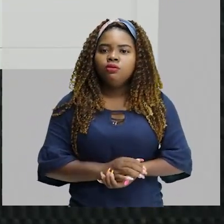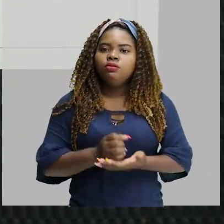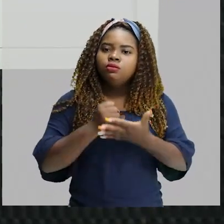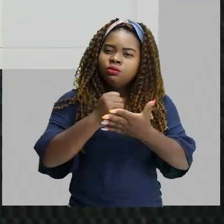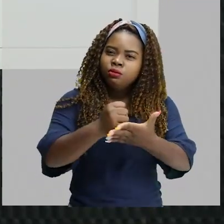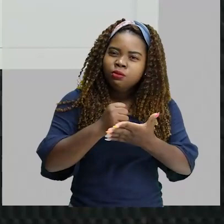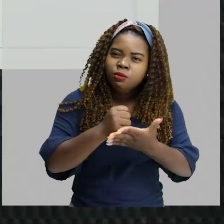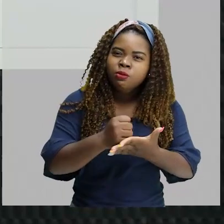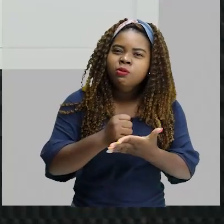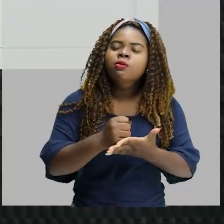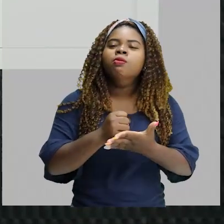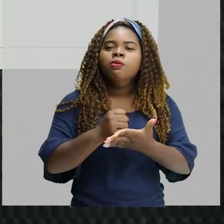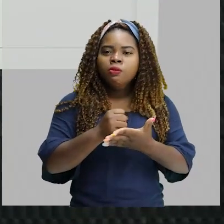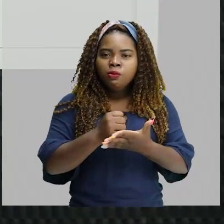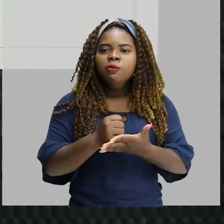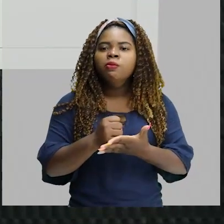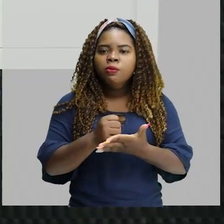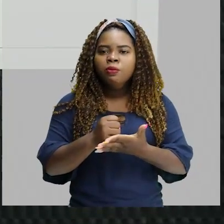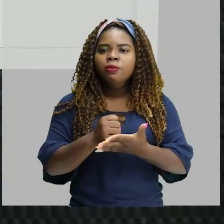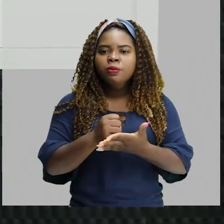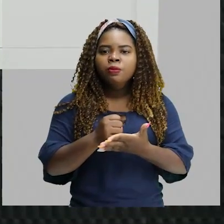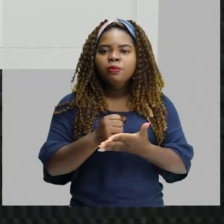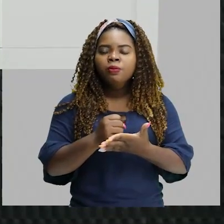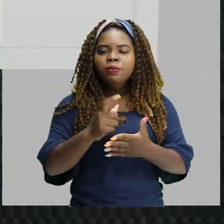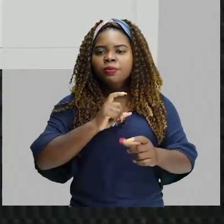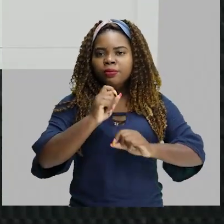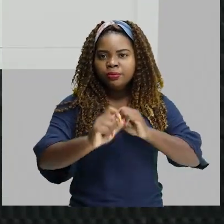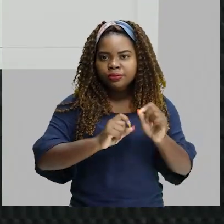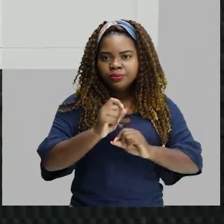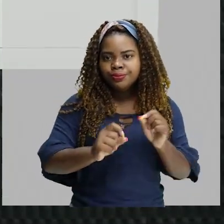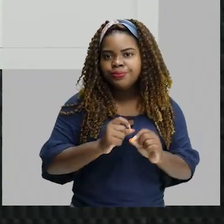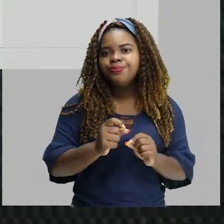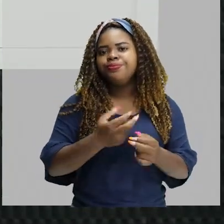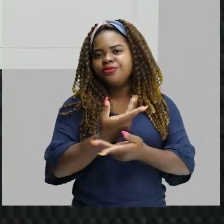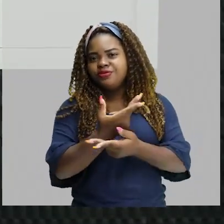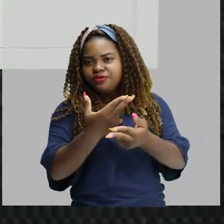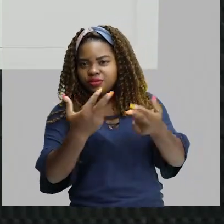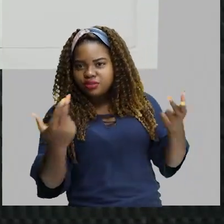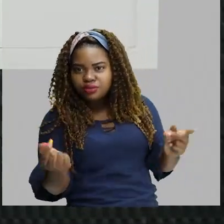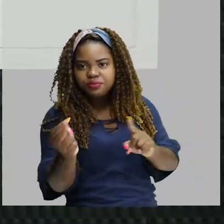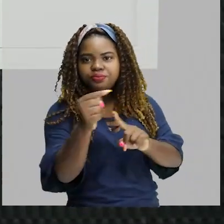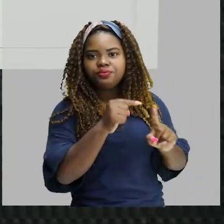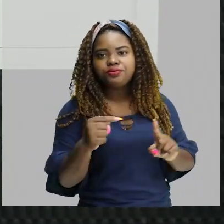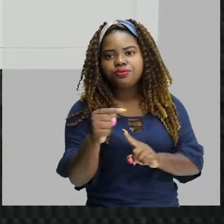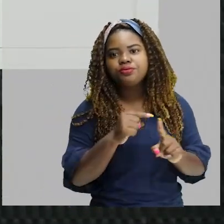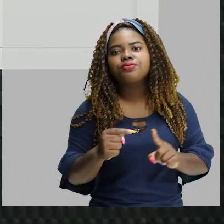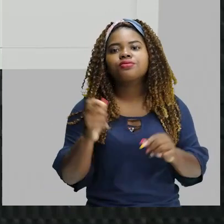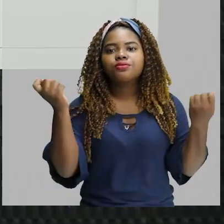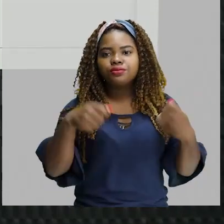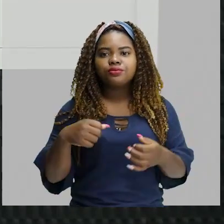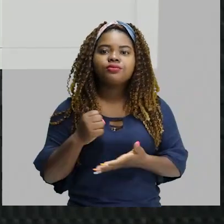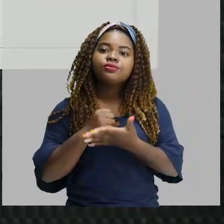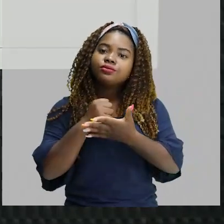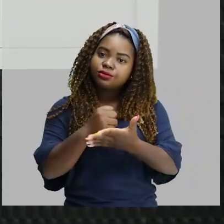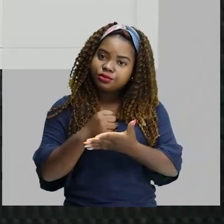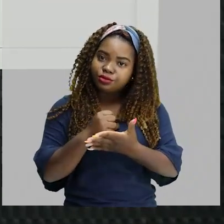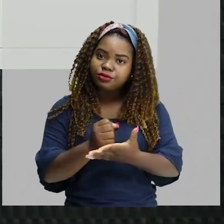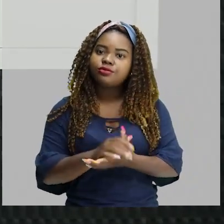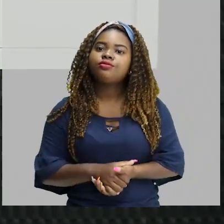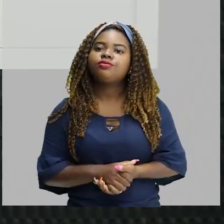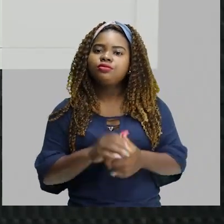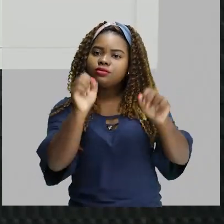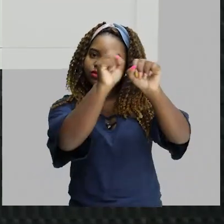contribuir muito a respeito disso, vão trazer para a gente grandes elementos que podem nos ajudar a